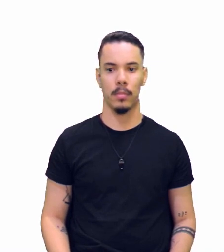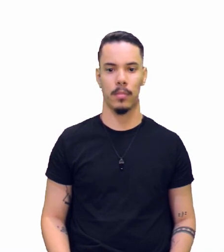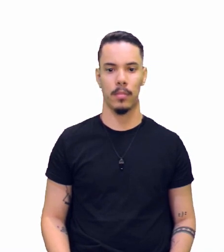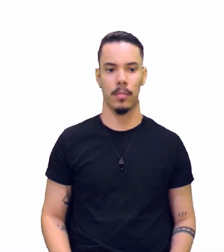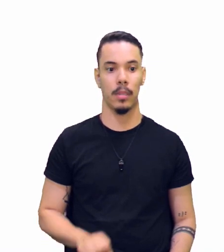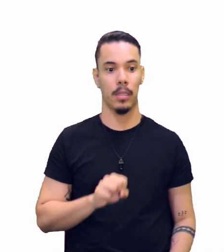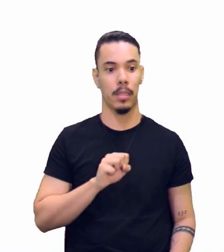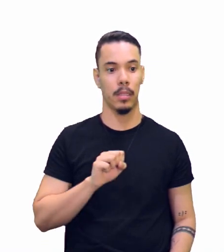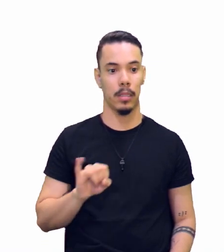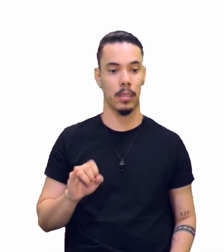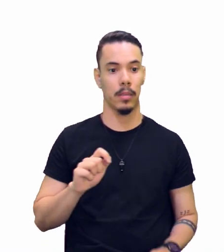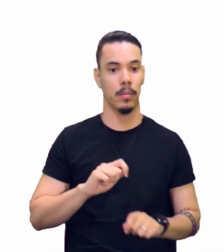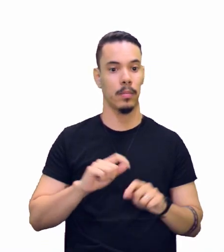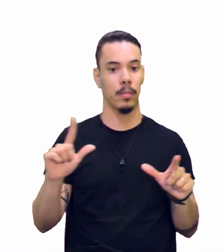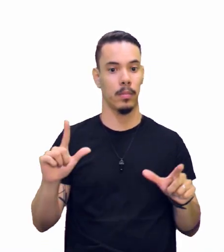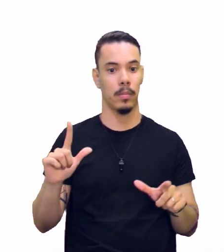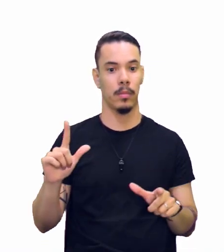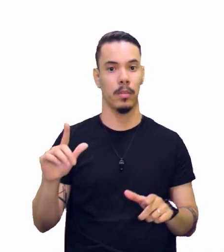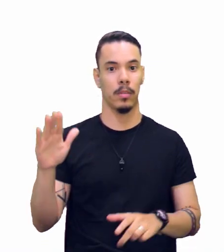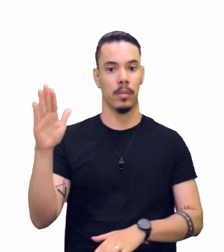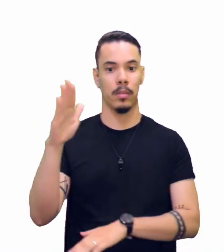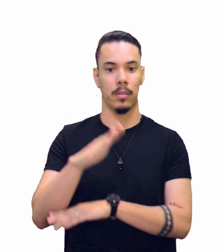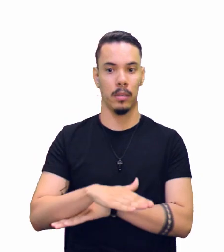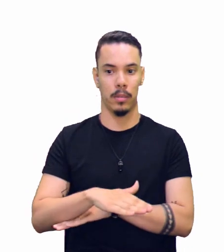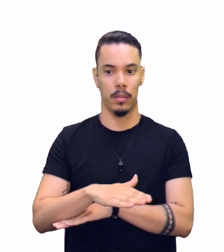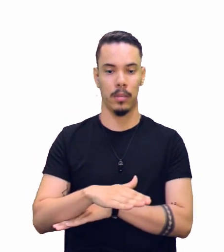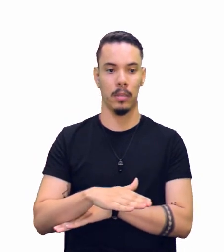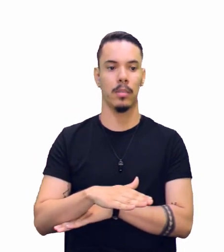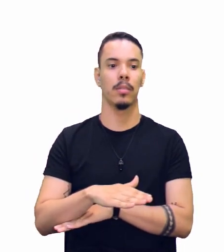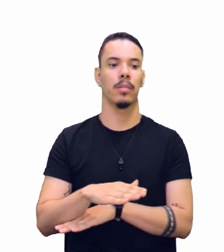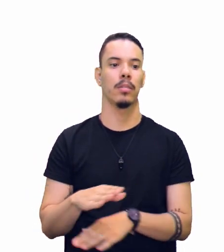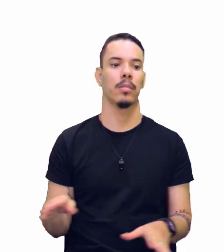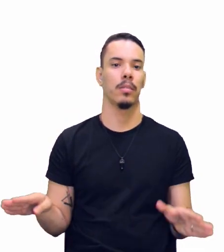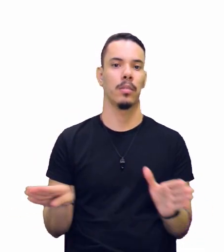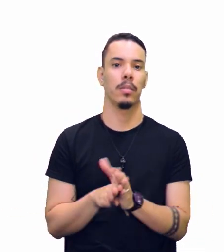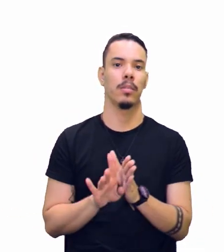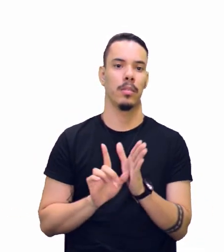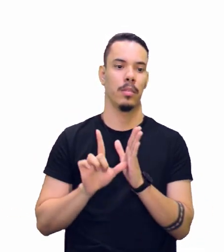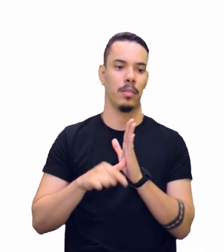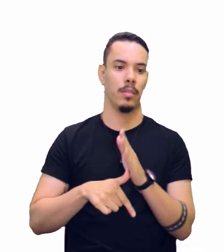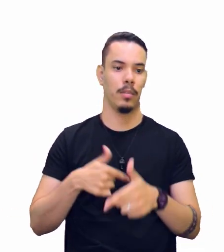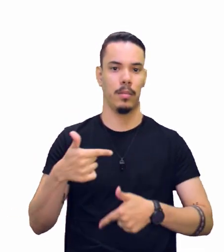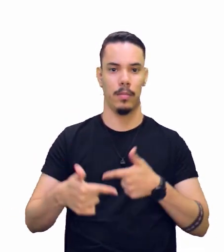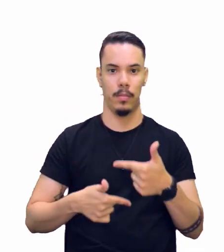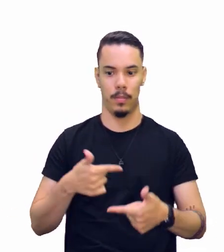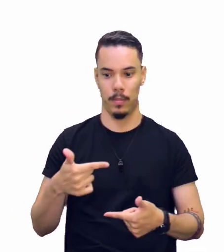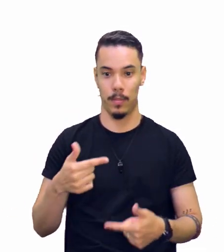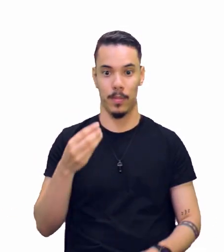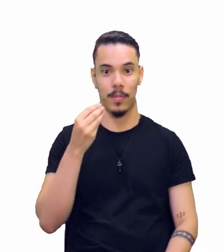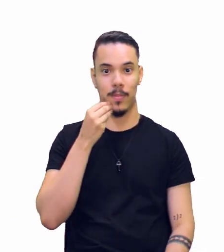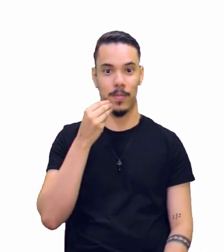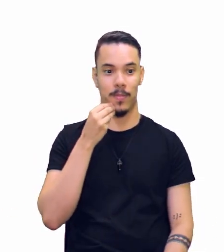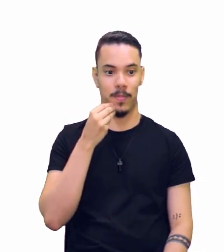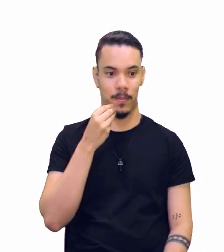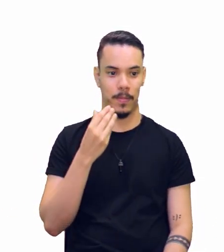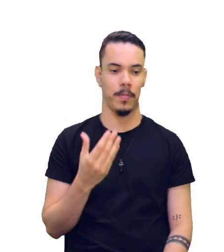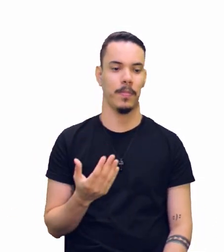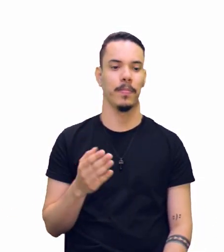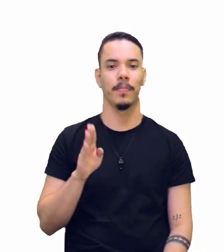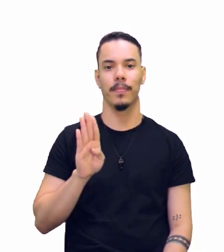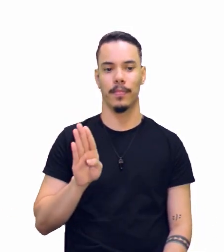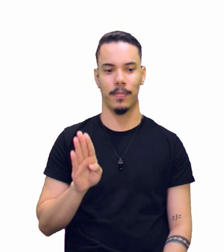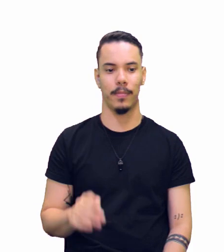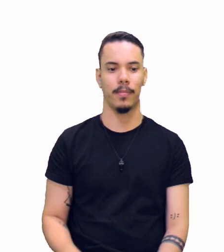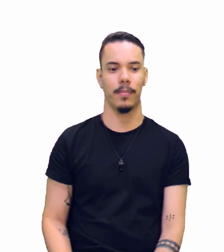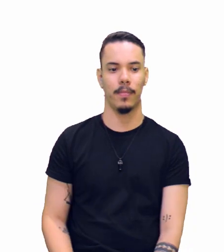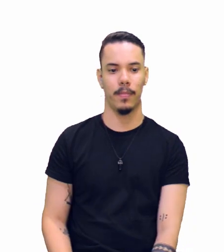eu acordo tarde, I am late for work, eu estou atrasado para o trabalho, isso é óbvio. Letra B, if